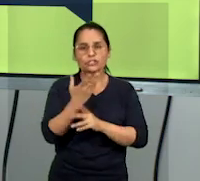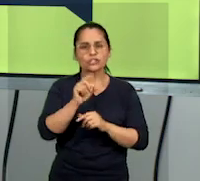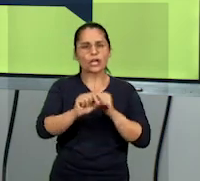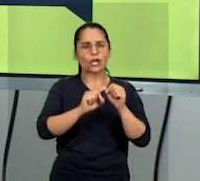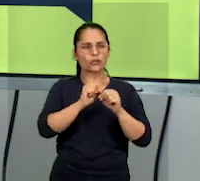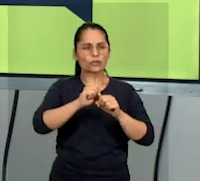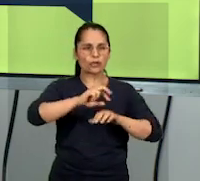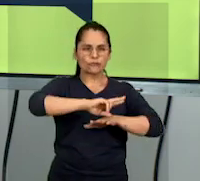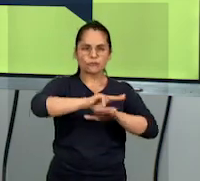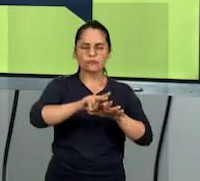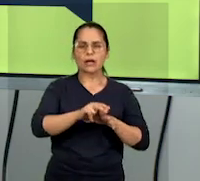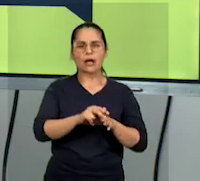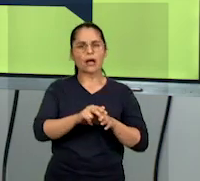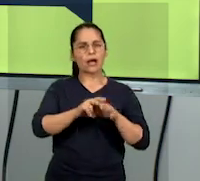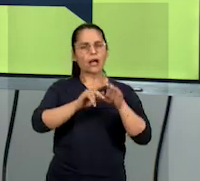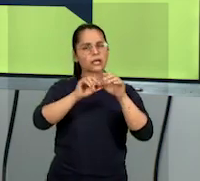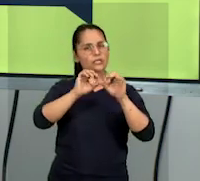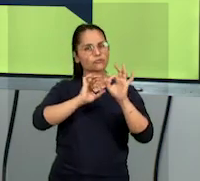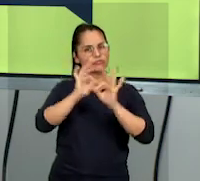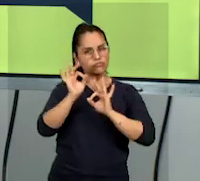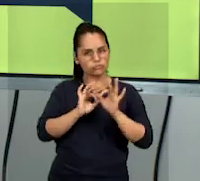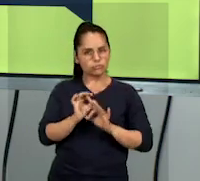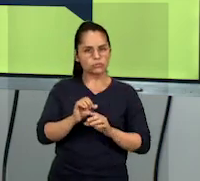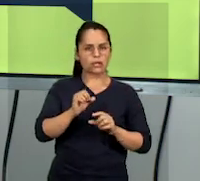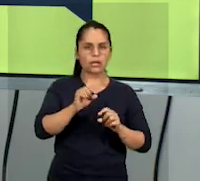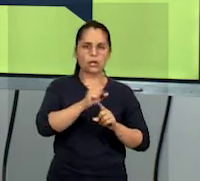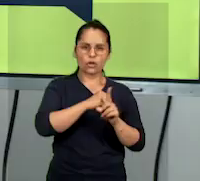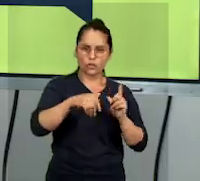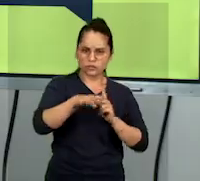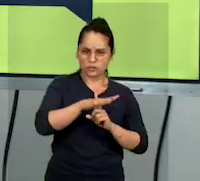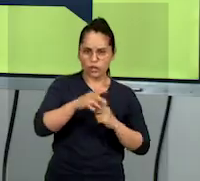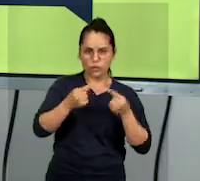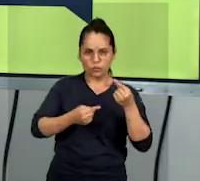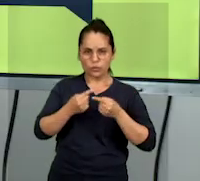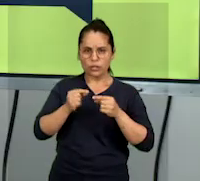programas sociais, de políticas que favoreçam esses grupos.